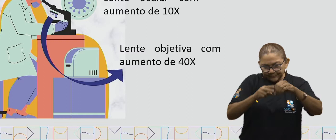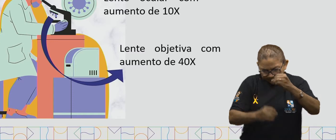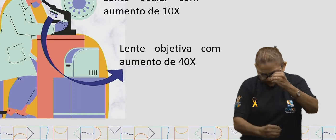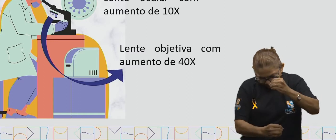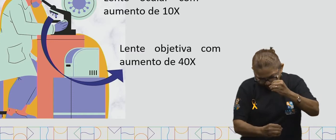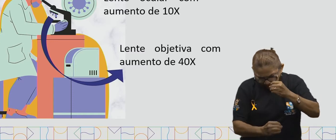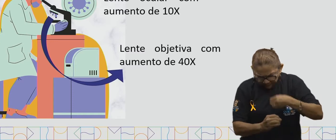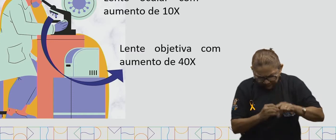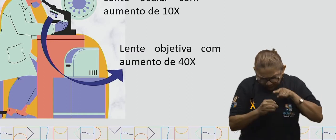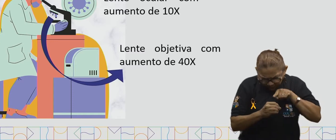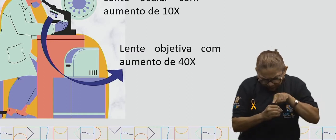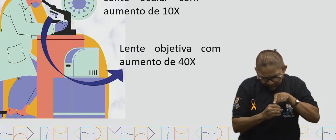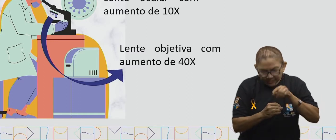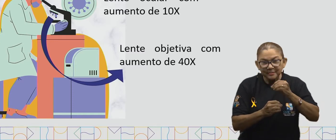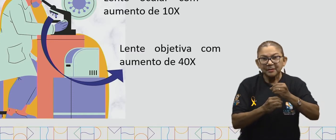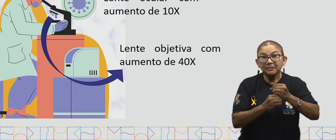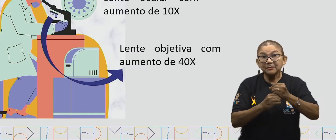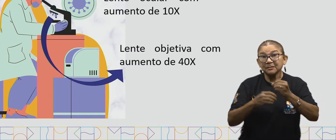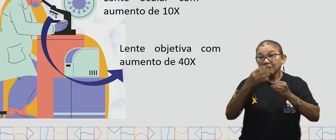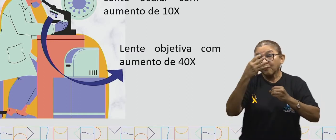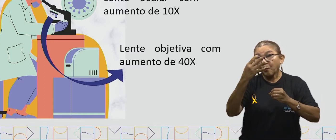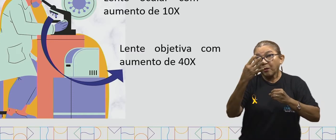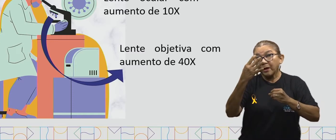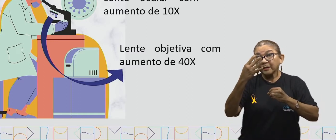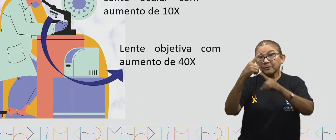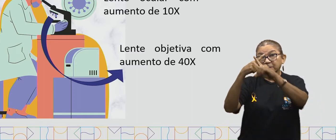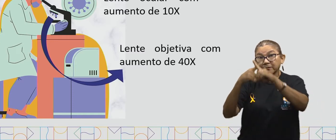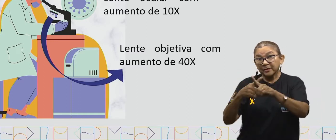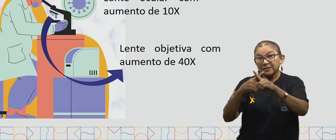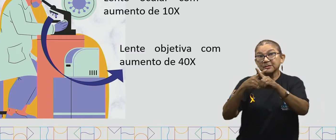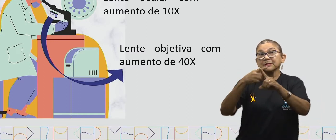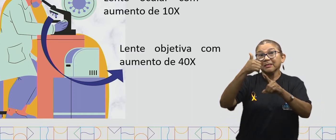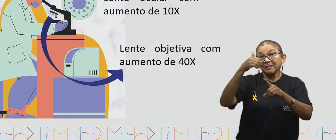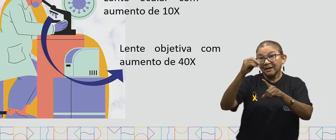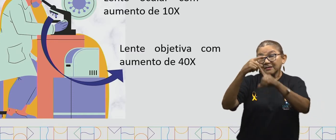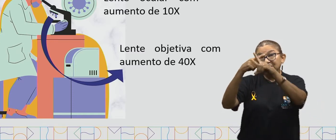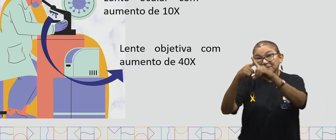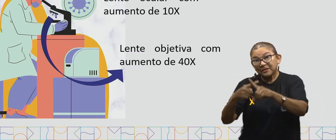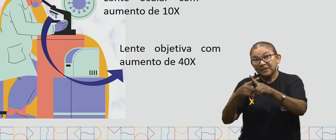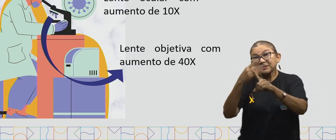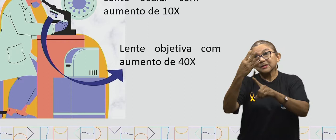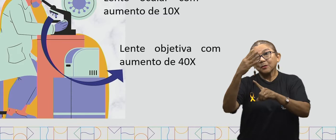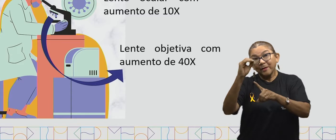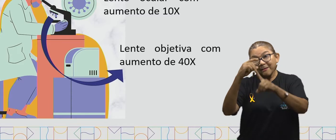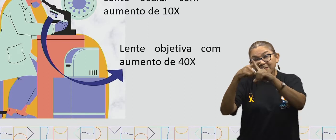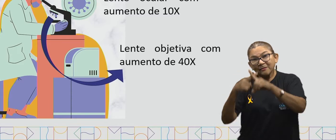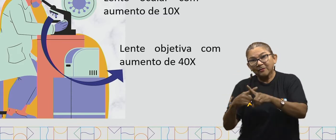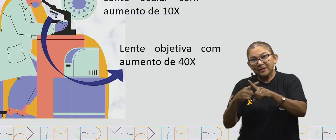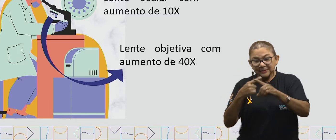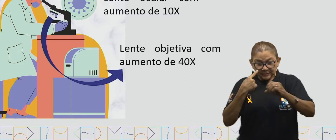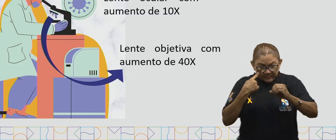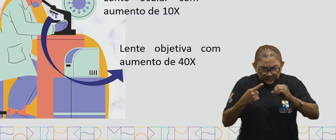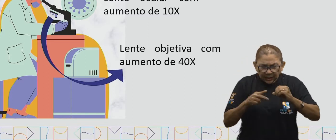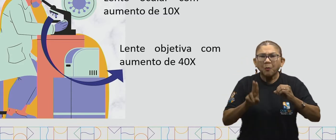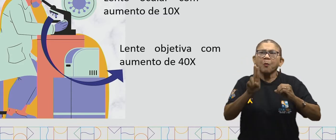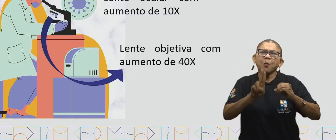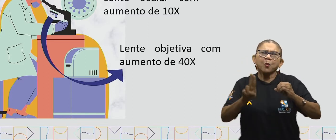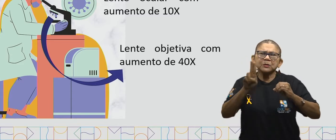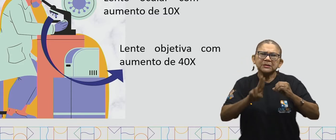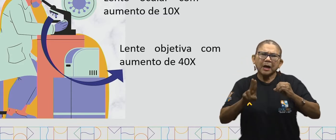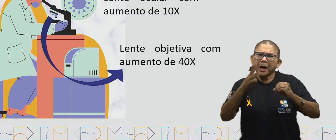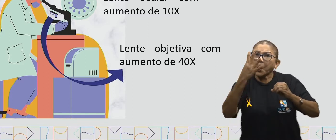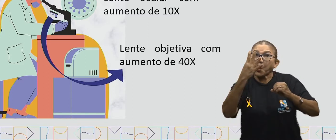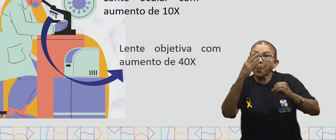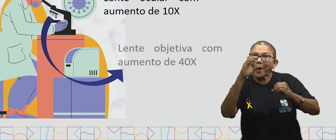opções: 4 vezes, 10 vezes e 40 vezes. Luana escolheu usar a lente objetiva